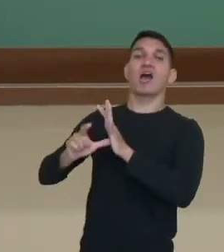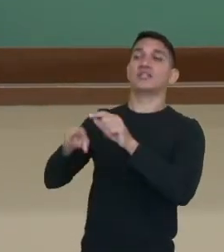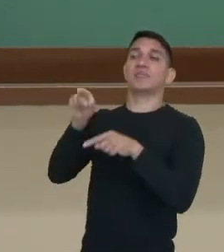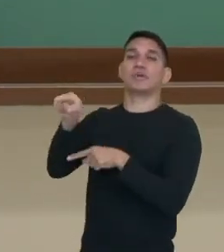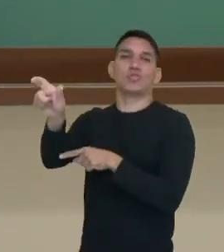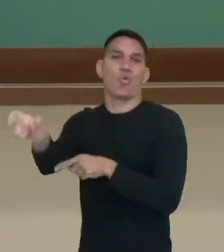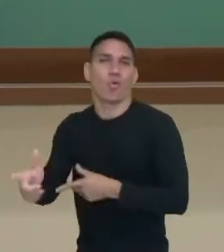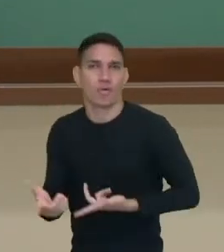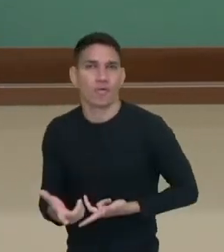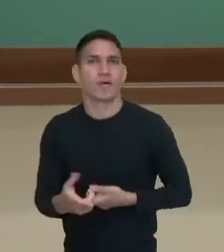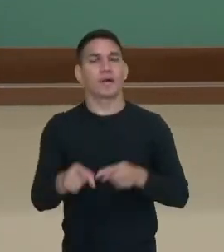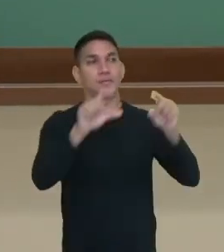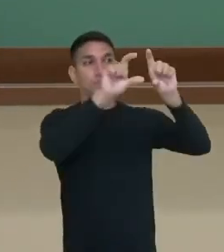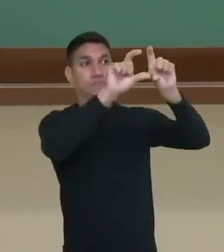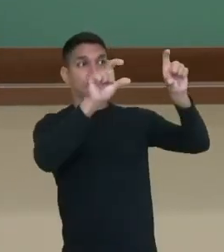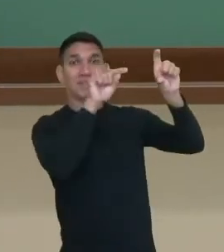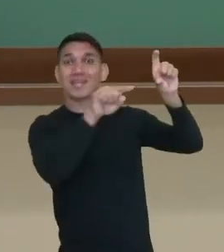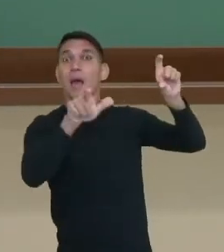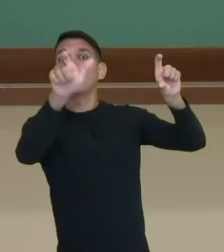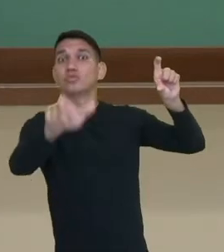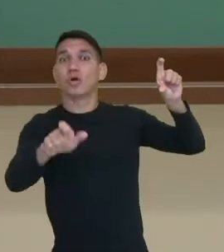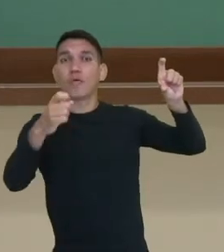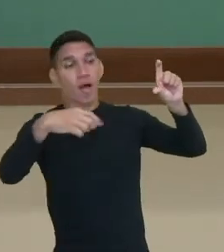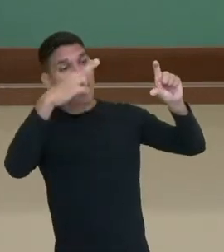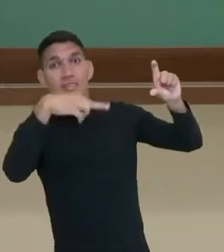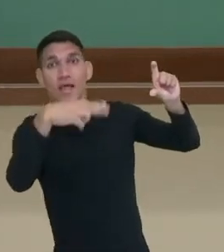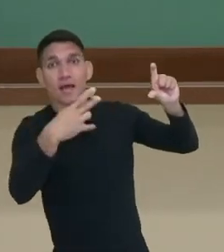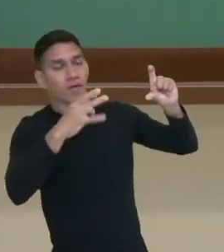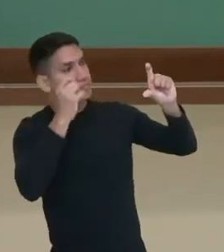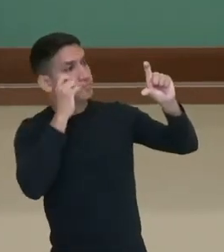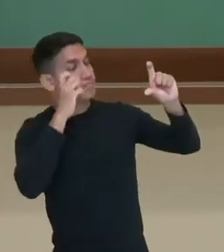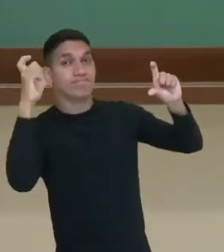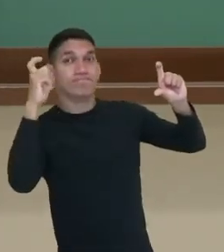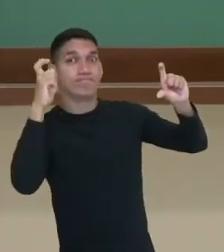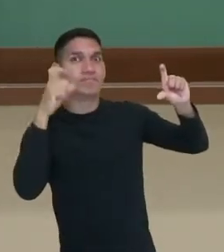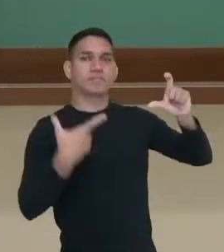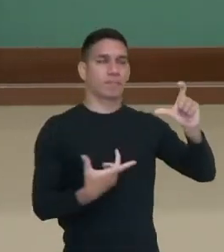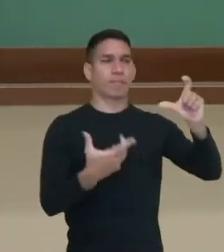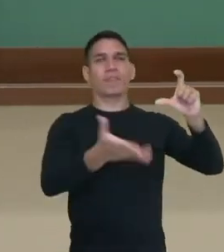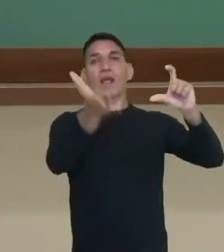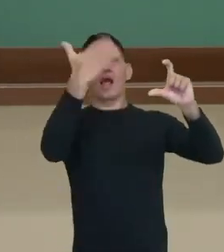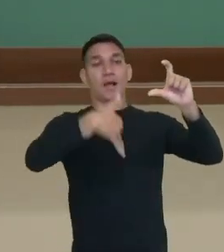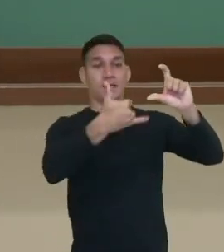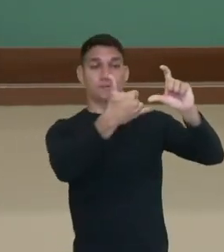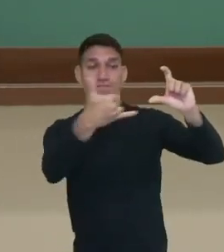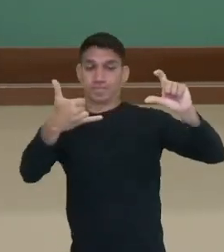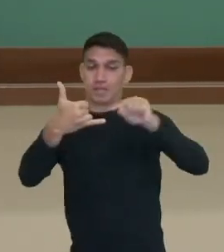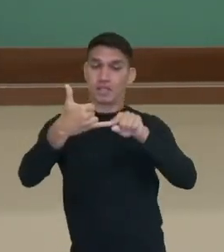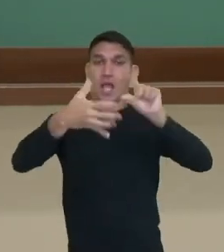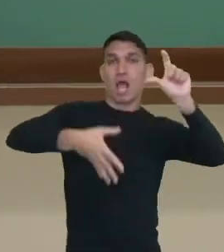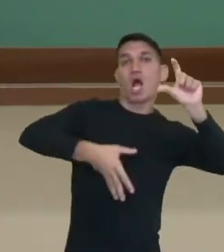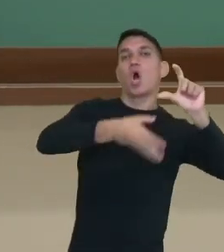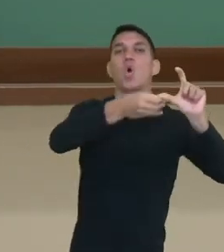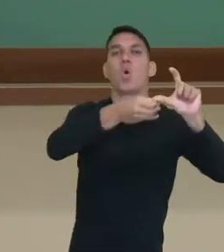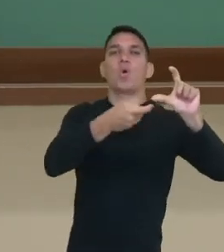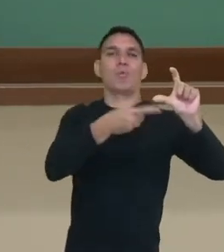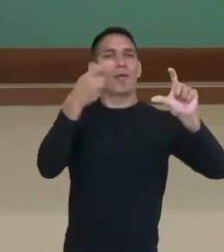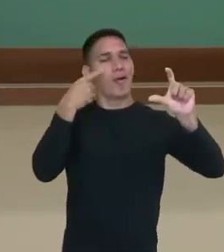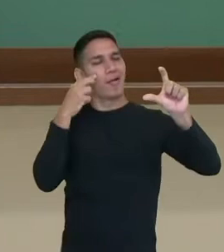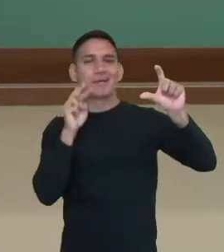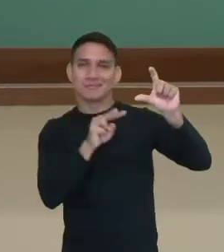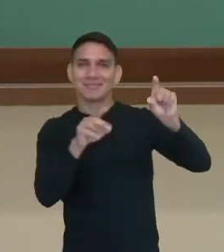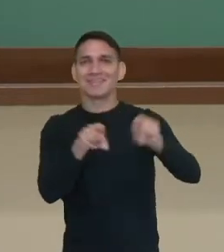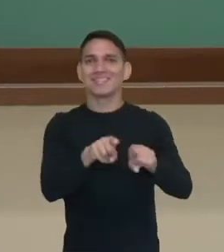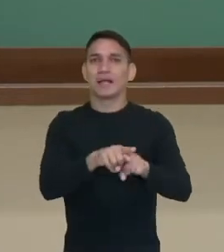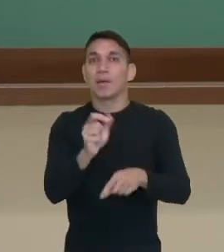desperta a curiosidade do leitor a respeito da entrevista. Temos, às vezes, um subtítulo, que traz uma complementação do título, e